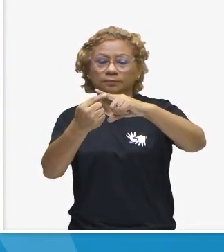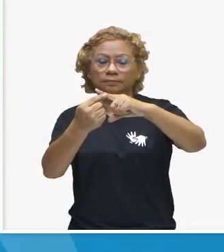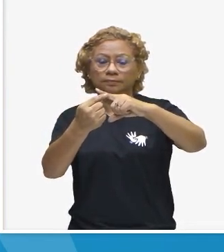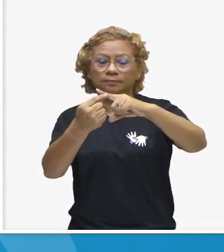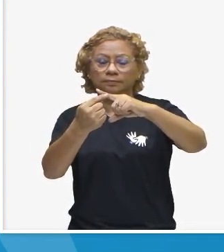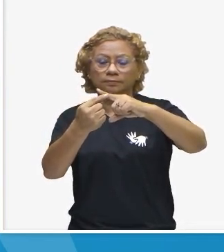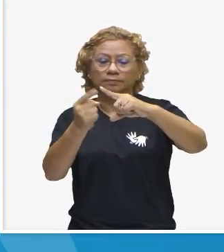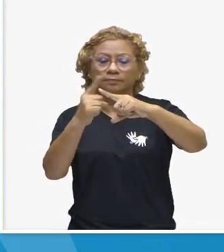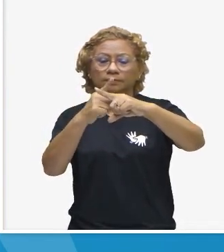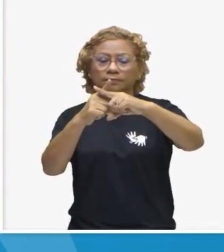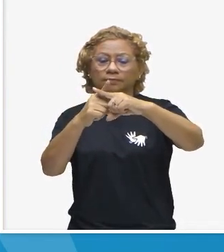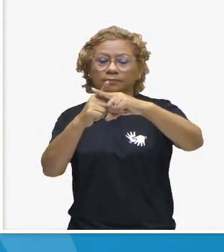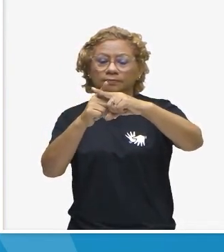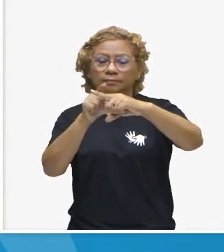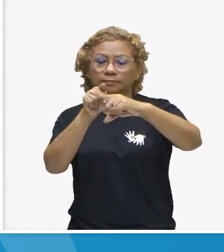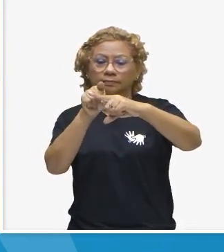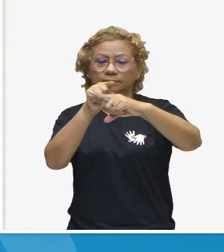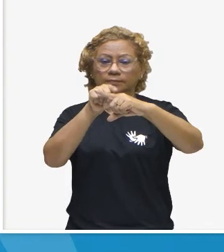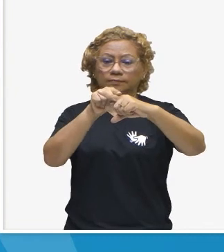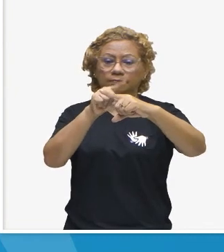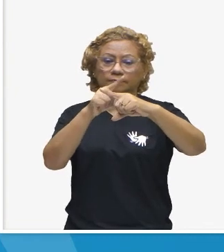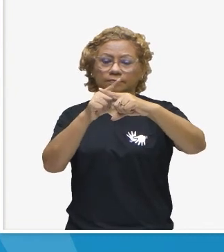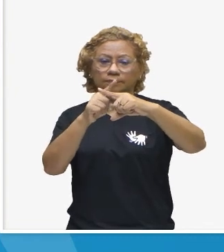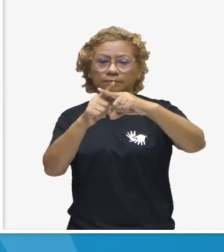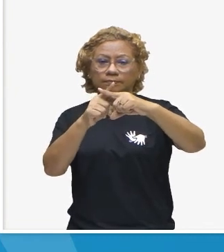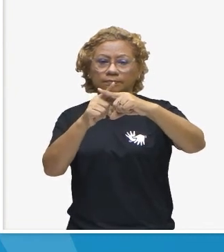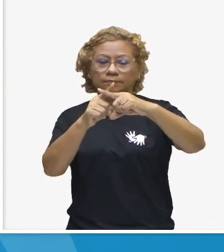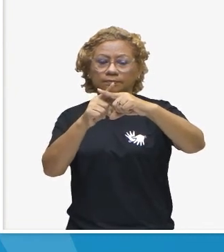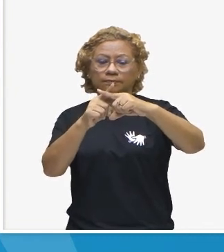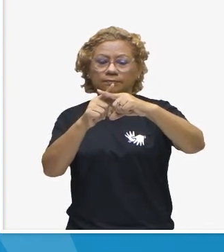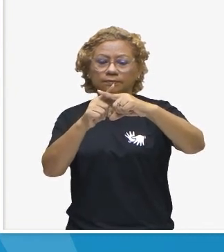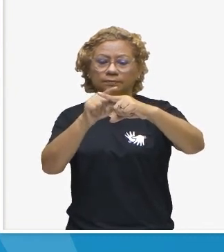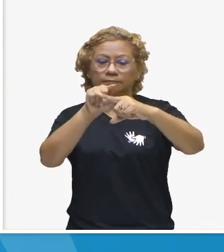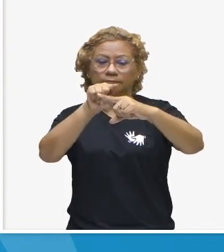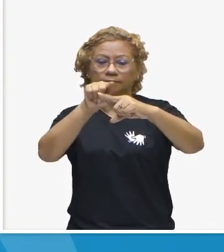formados de um lado e também do outro lado.